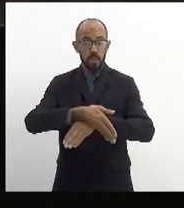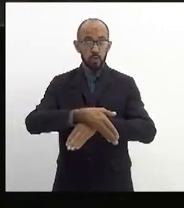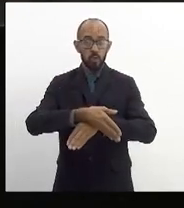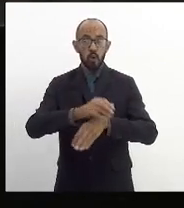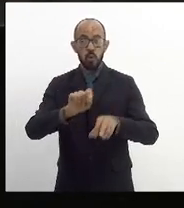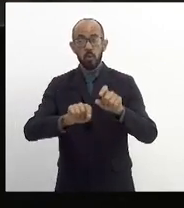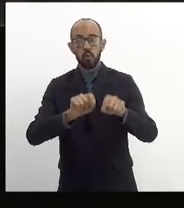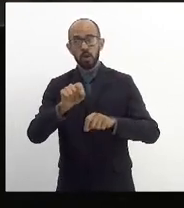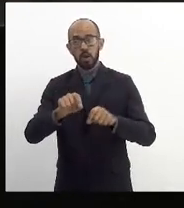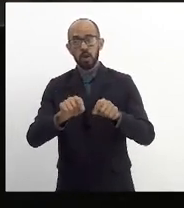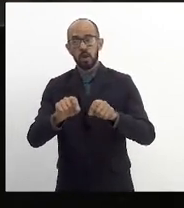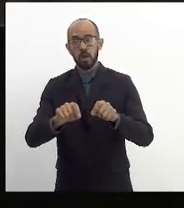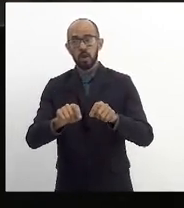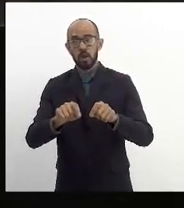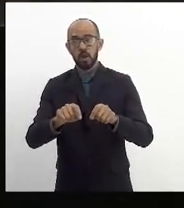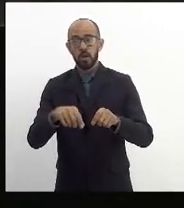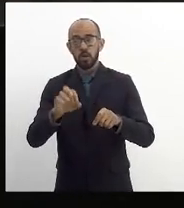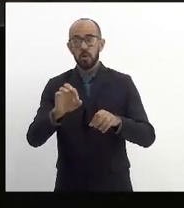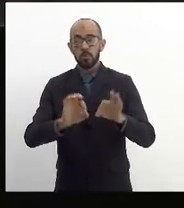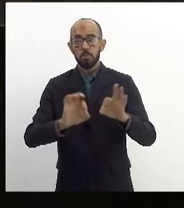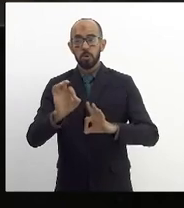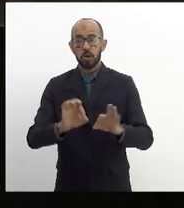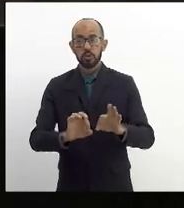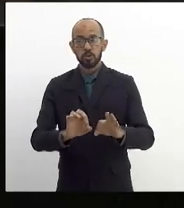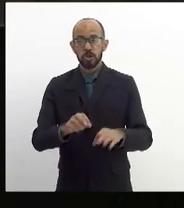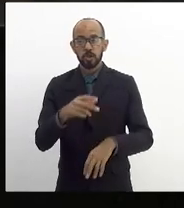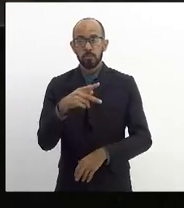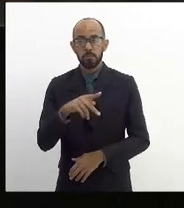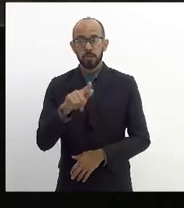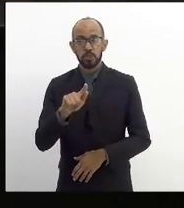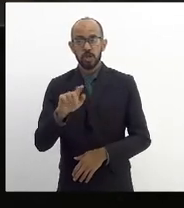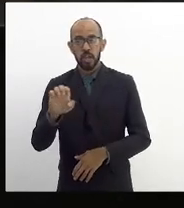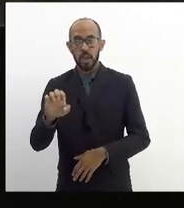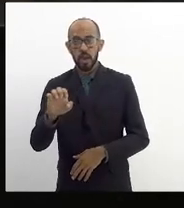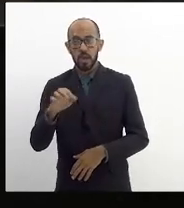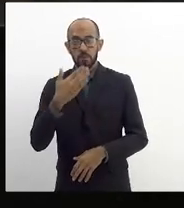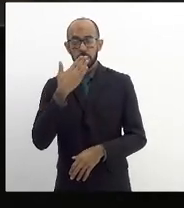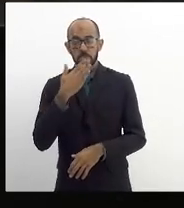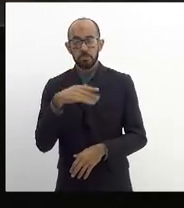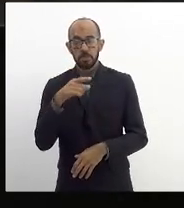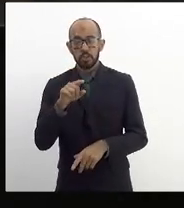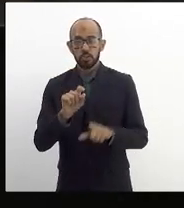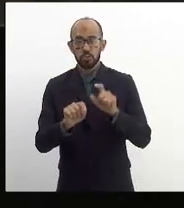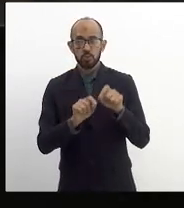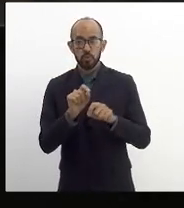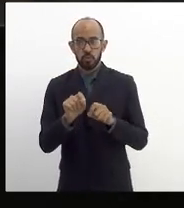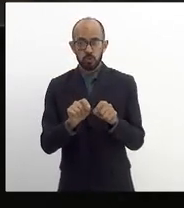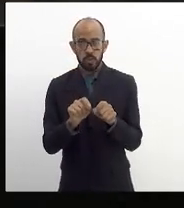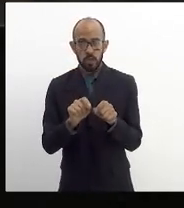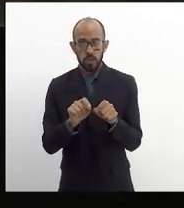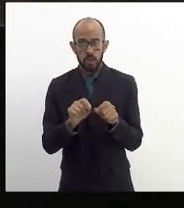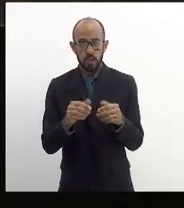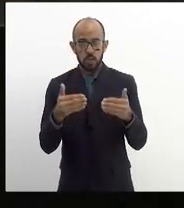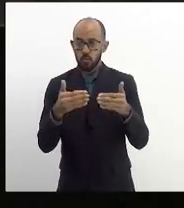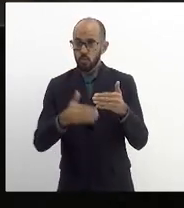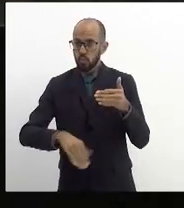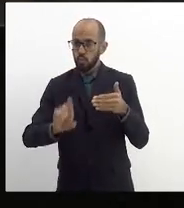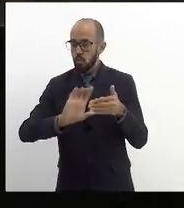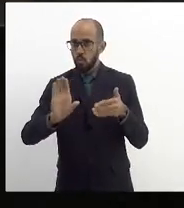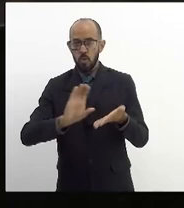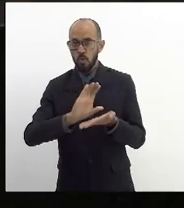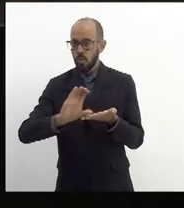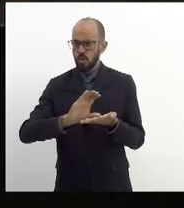um projeto né uma petição da peji e pedindo argumedo a inconstitucionalidade